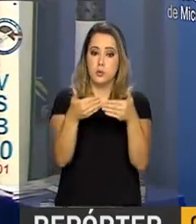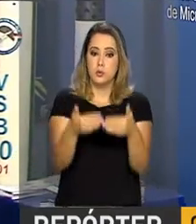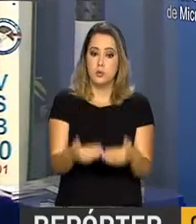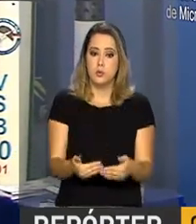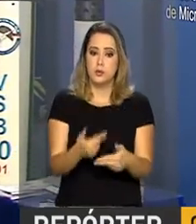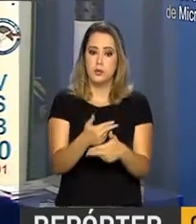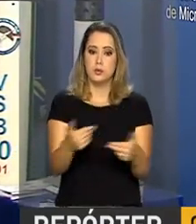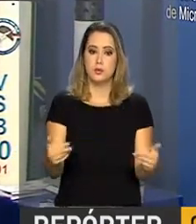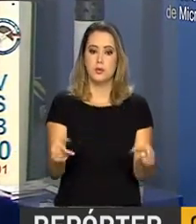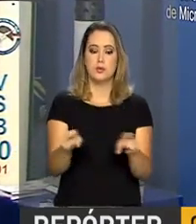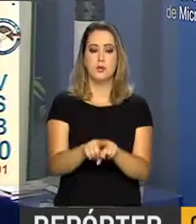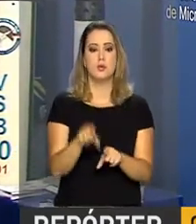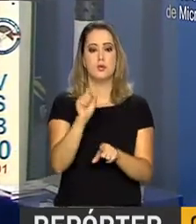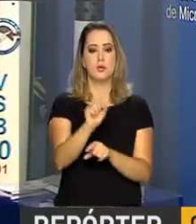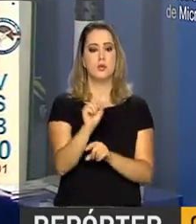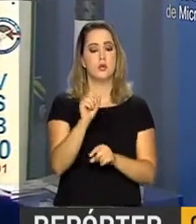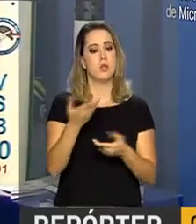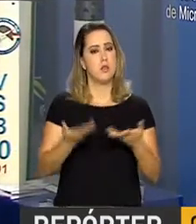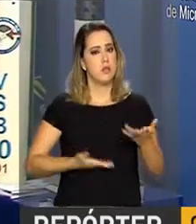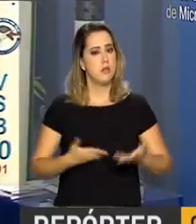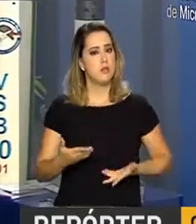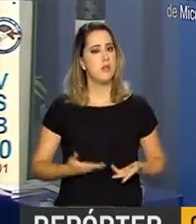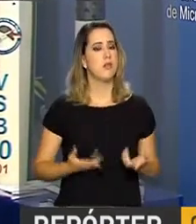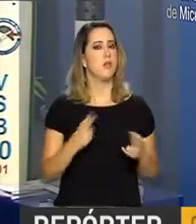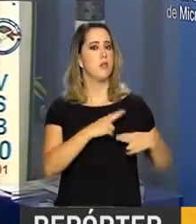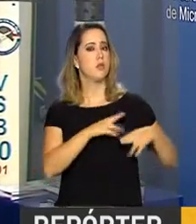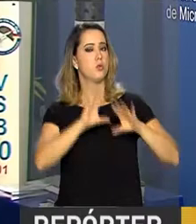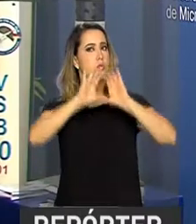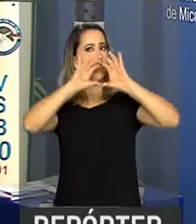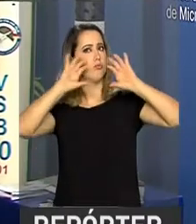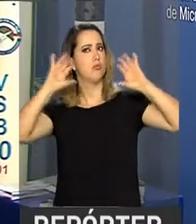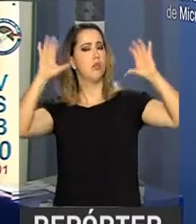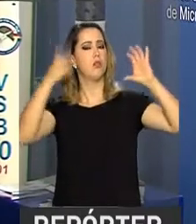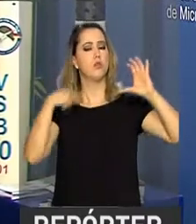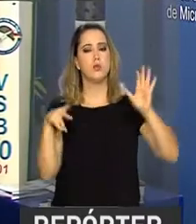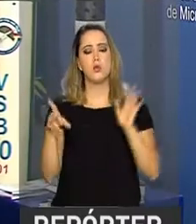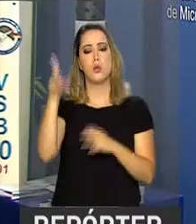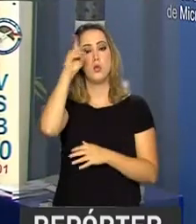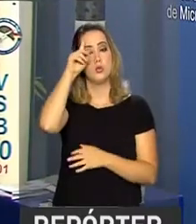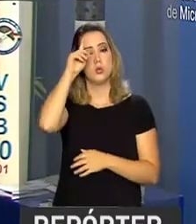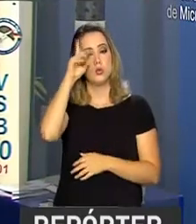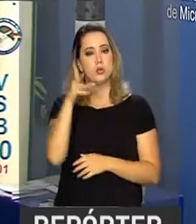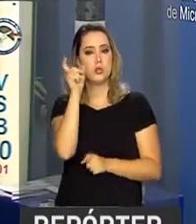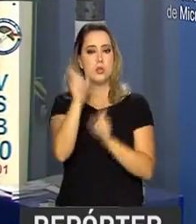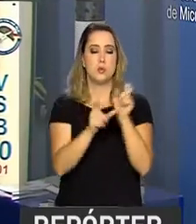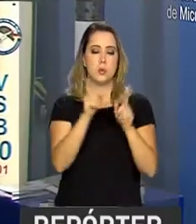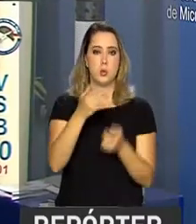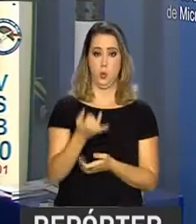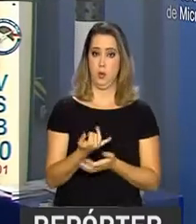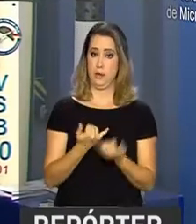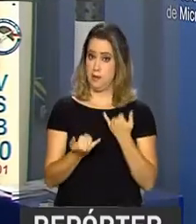de produtos e serviços espaciais no dia a dia dessas pessoas, como por exemplo o telefone